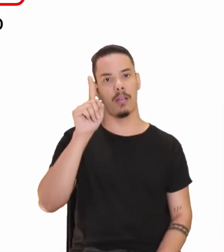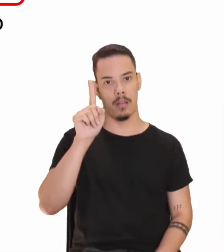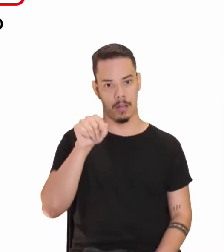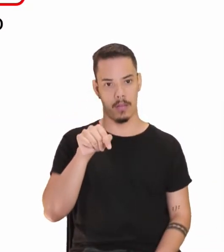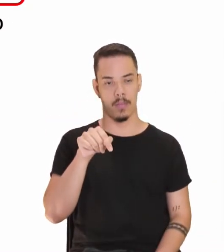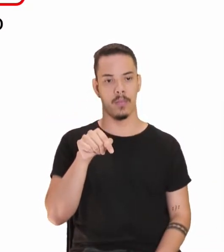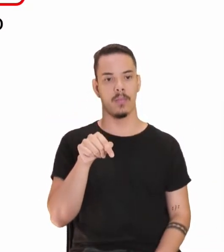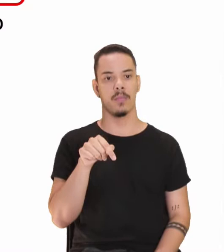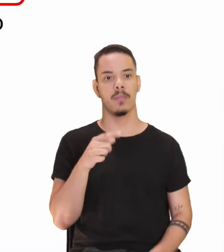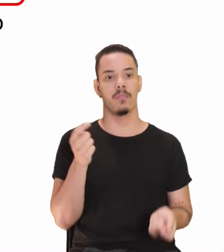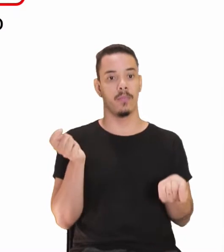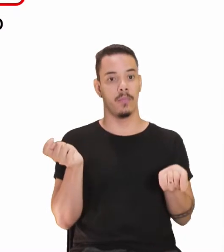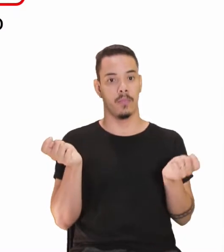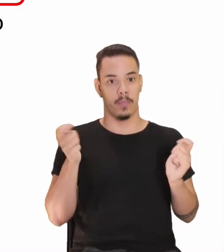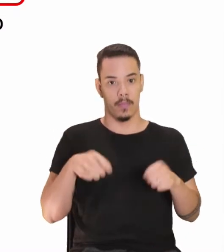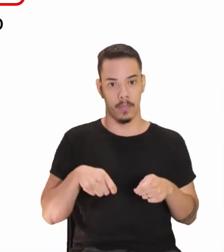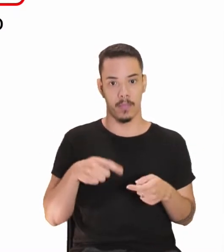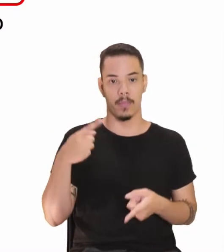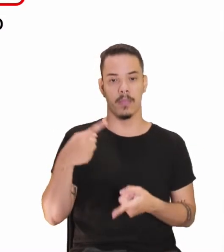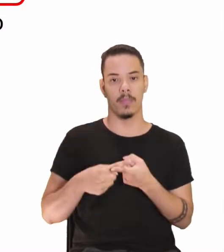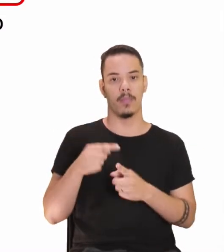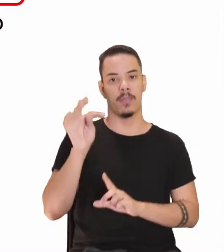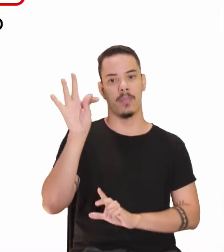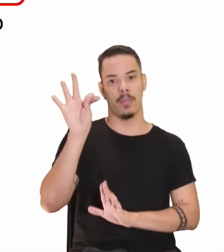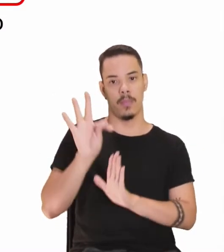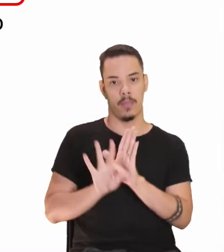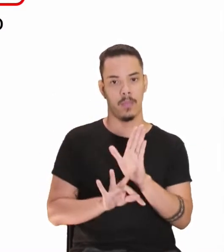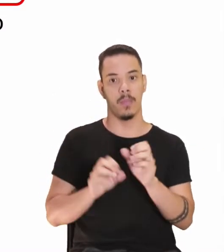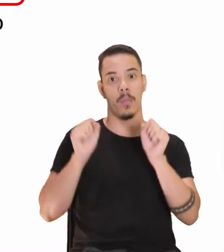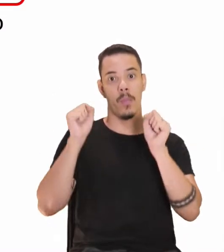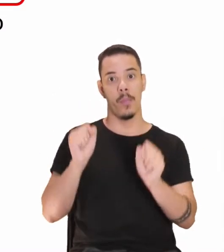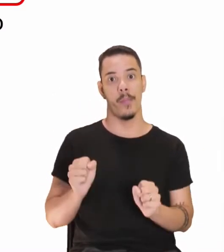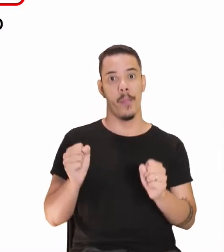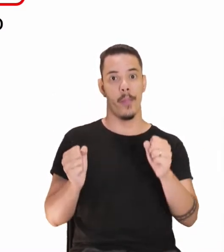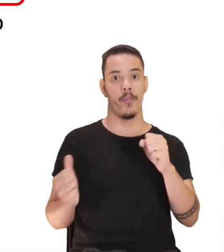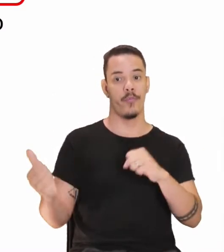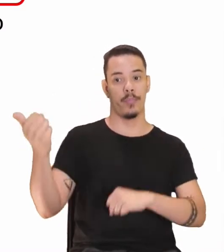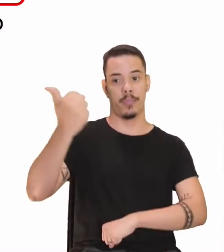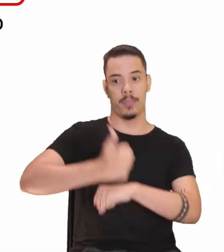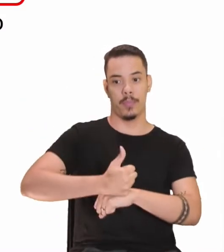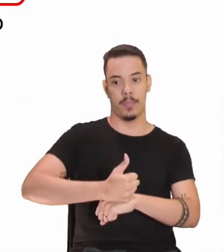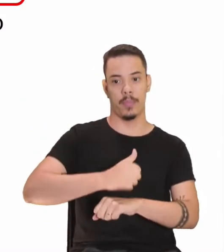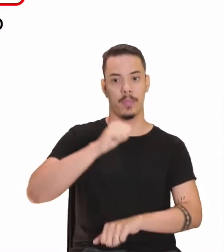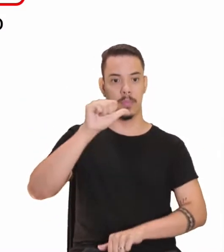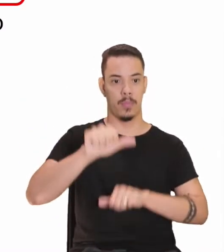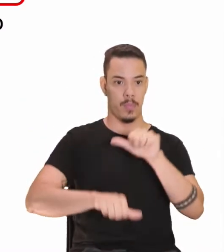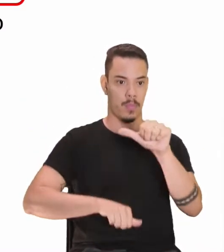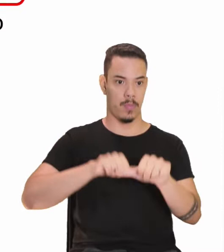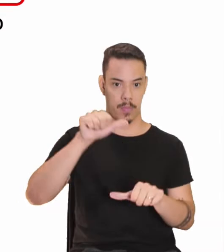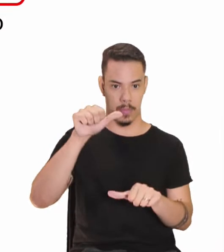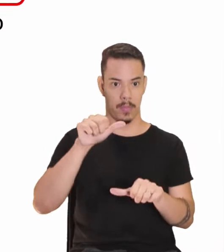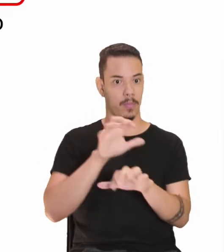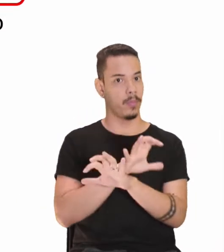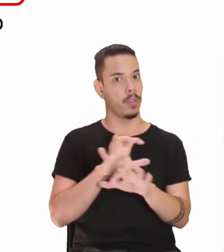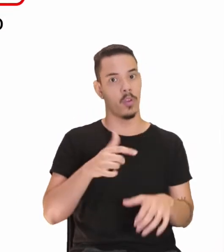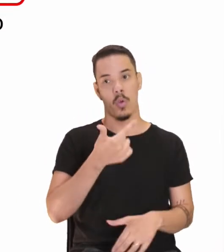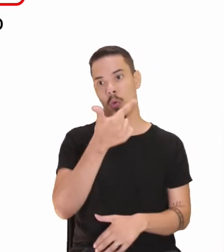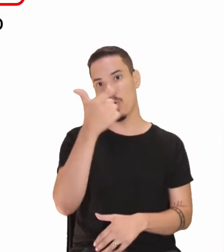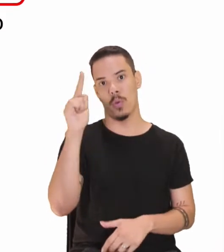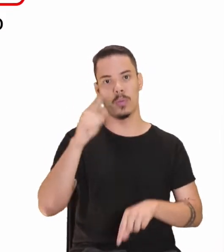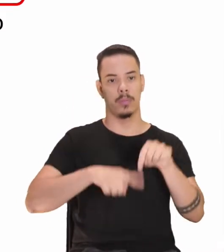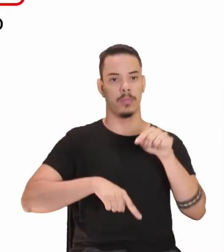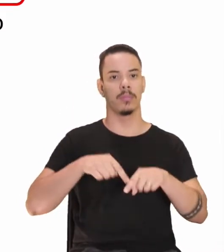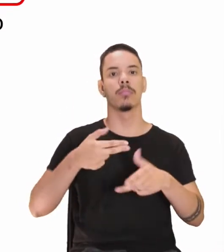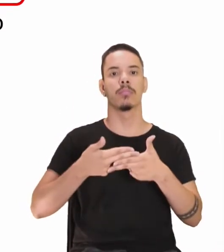aí constituem a possibilidade, porque o texto pode ser mudado, né? Assim como outros